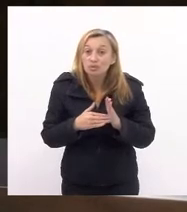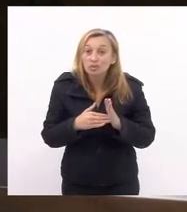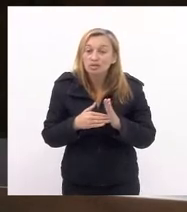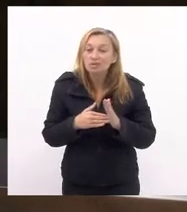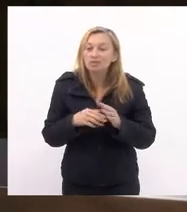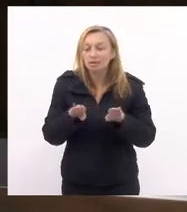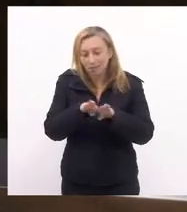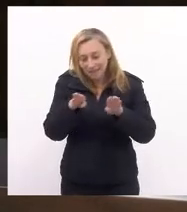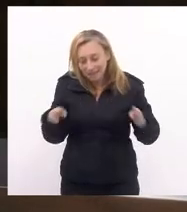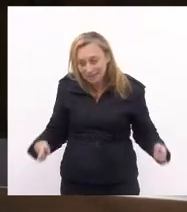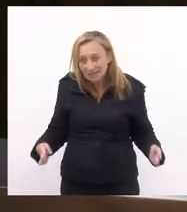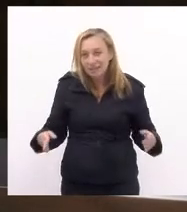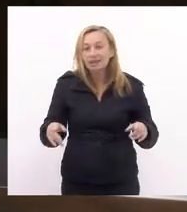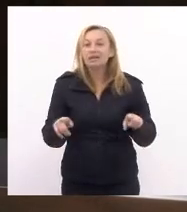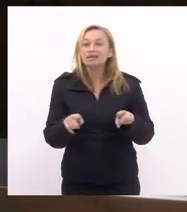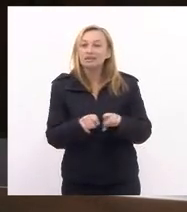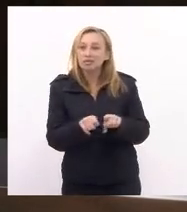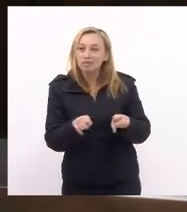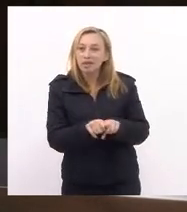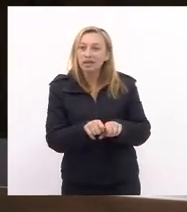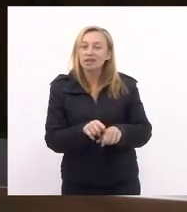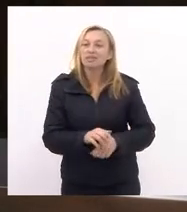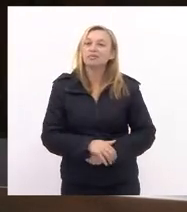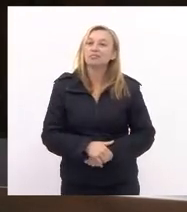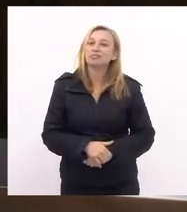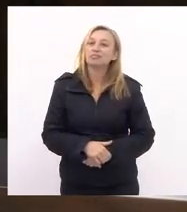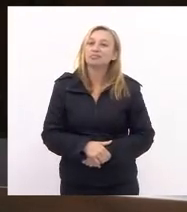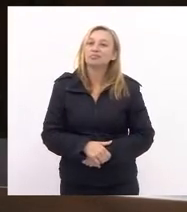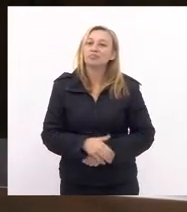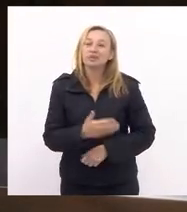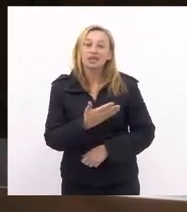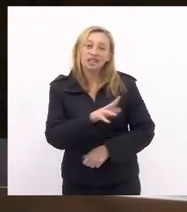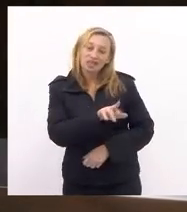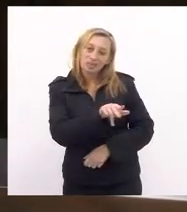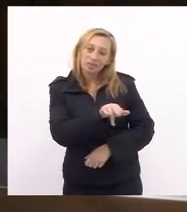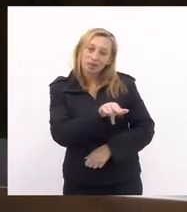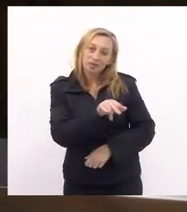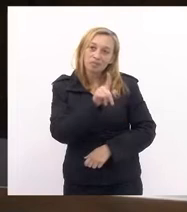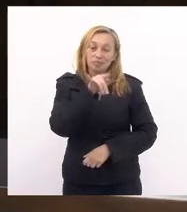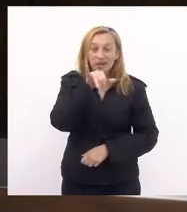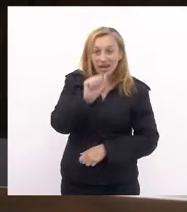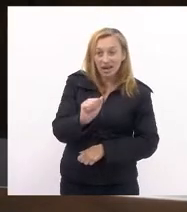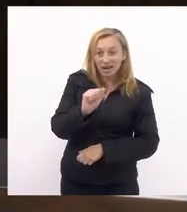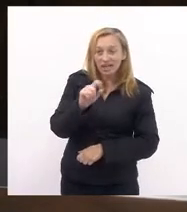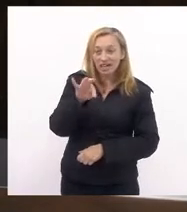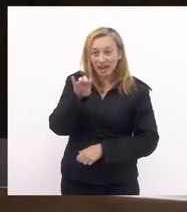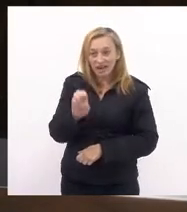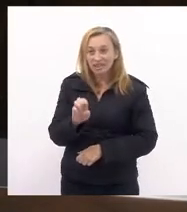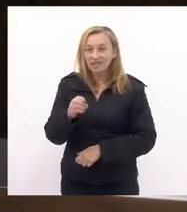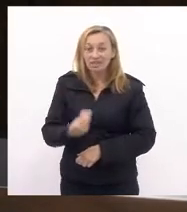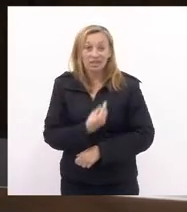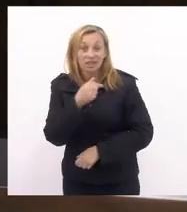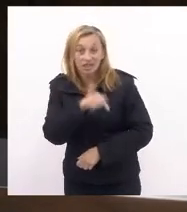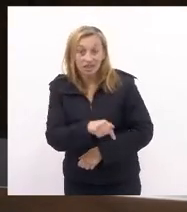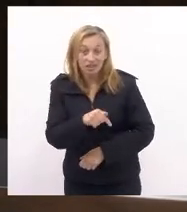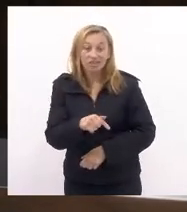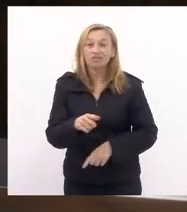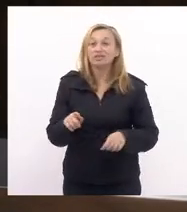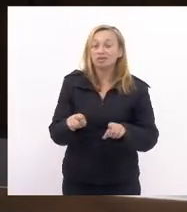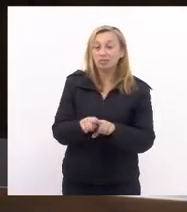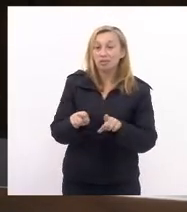da mesa. Cumprimento também as minhas irmãs Bianca e Clélia, que estão presentes, vieram